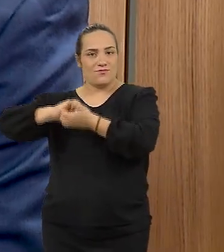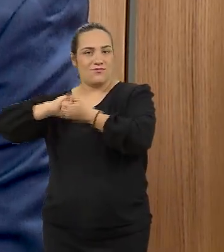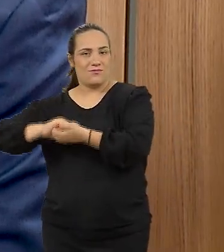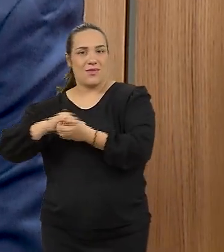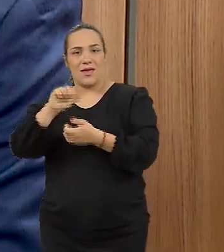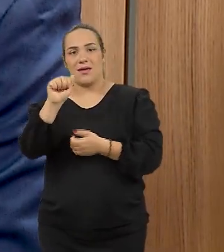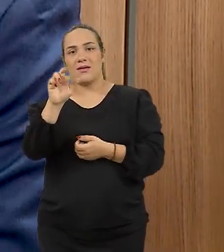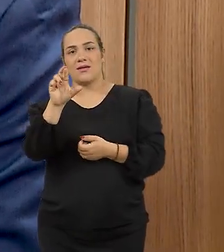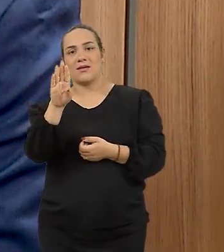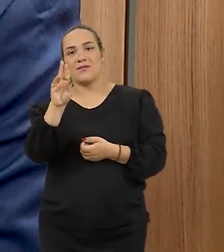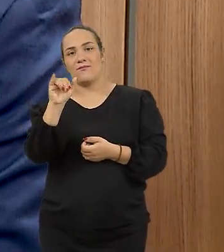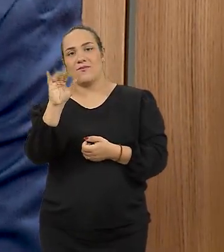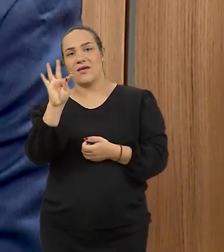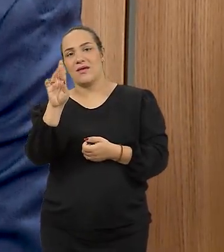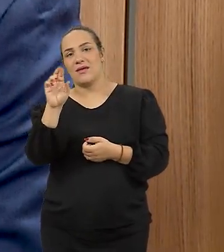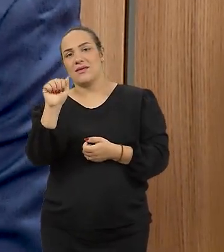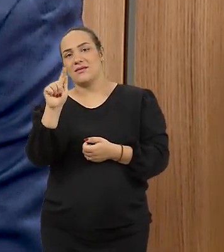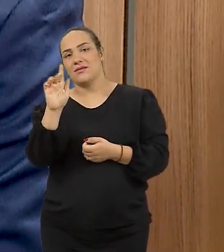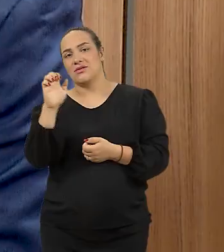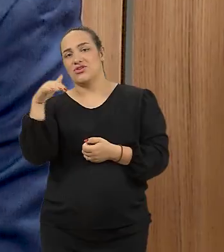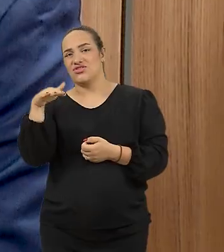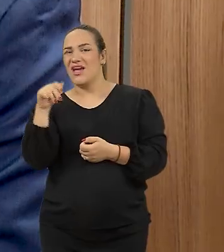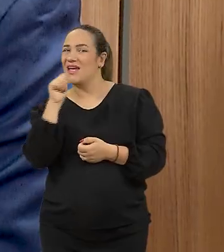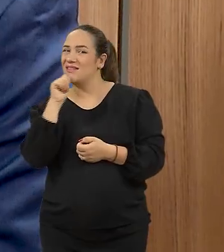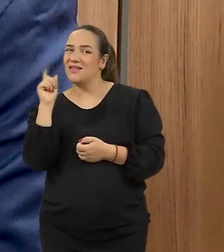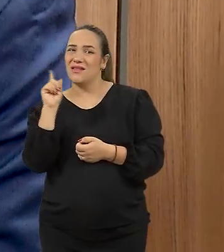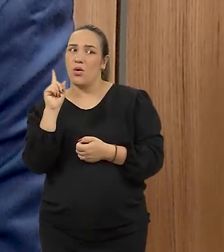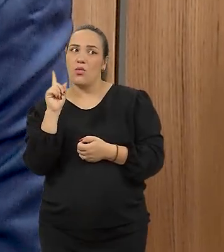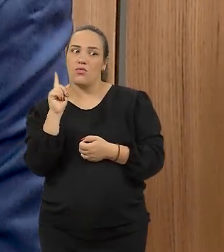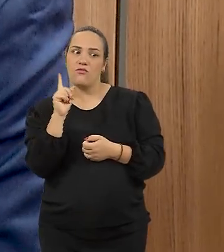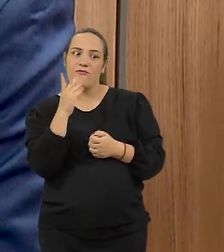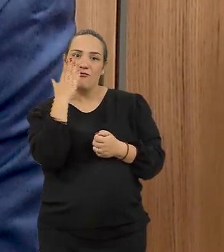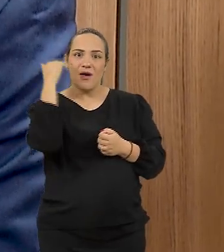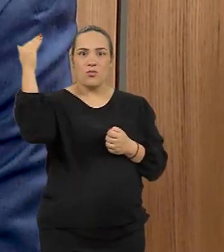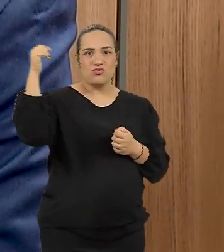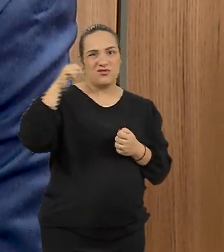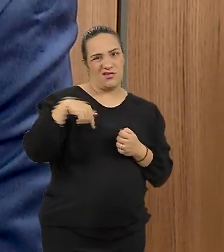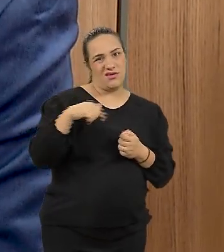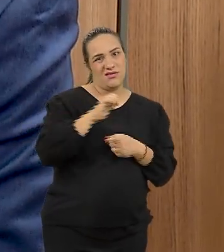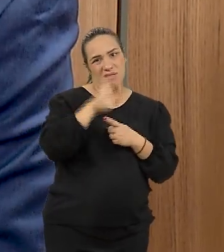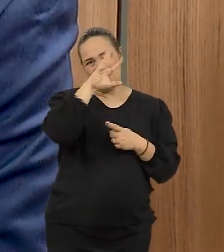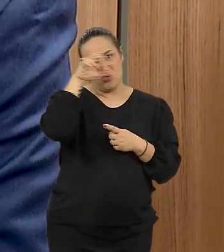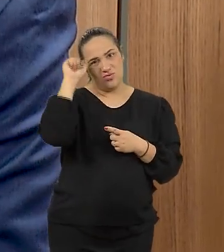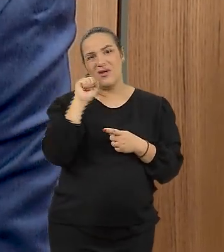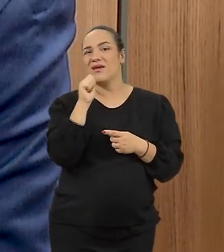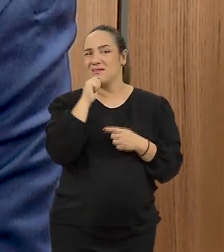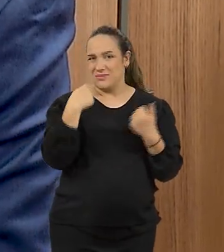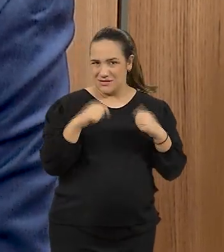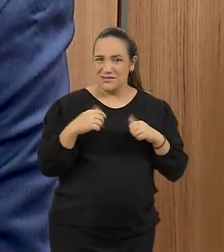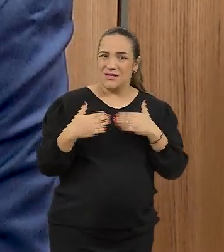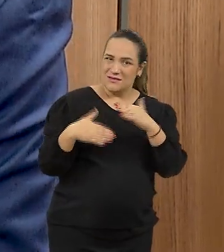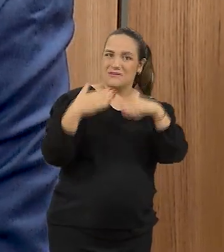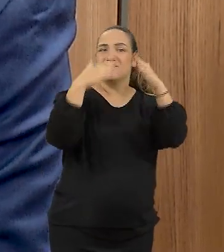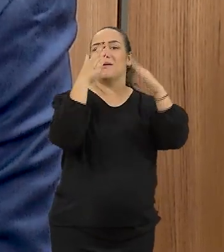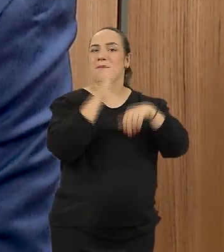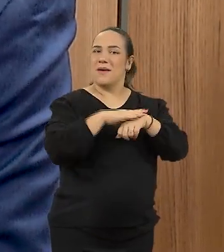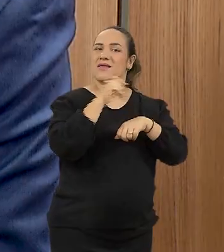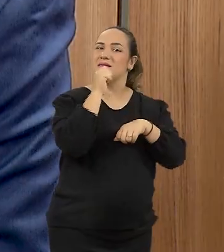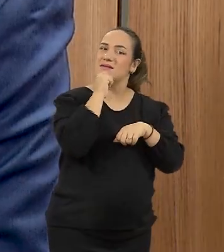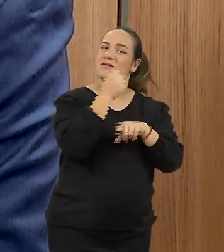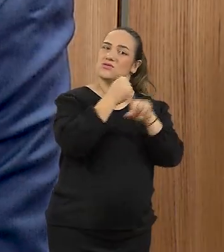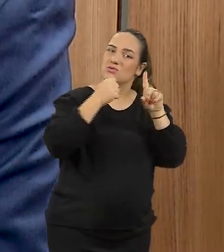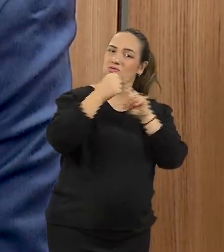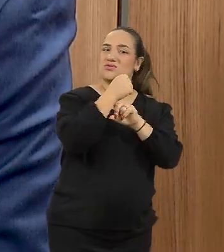ainda não ganhou grande relevo, especialmente em estados como o nosso, que não tem ainda uma grande evolução na questão